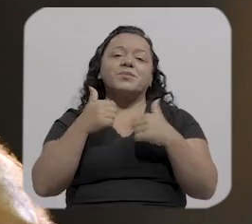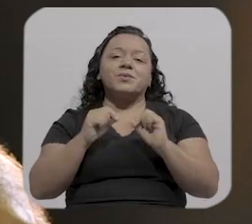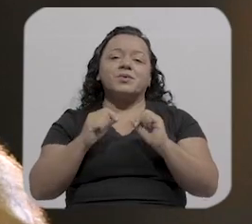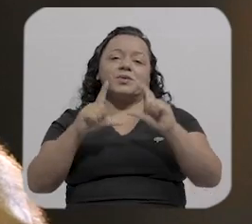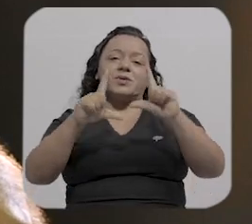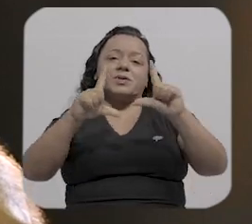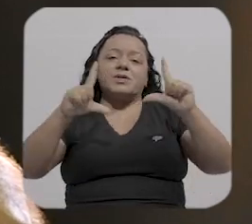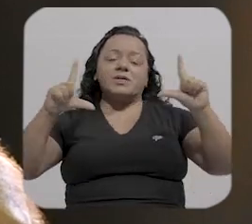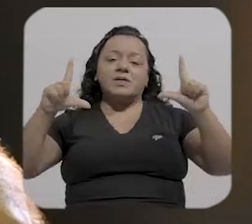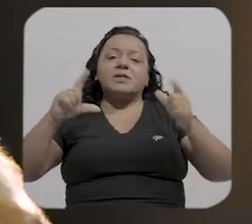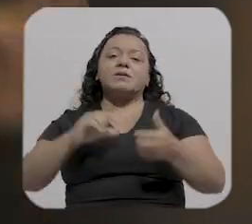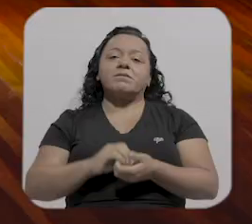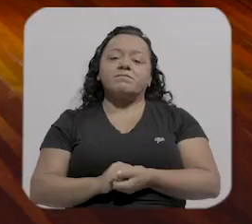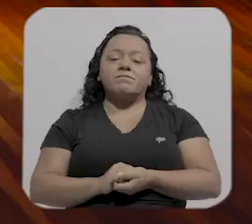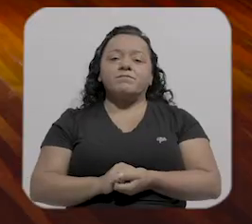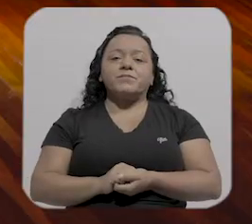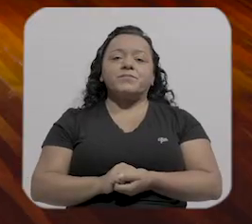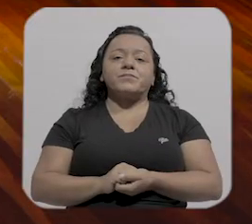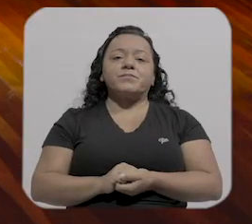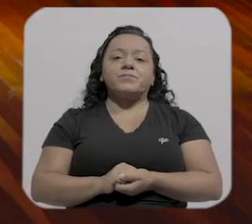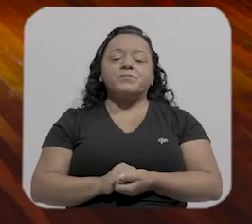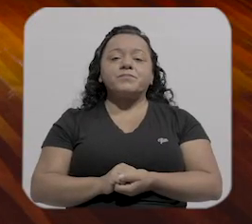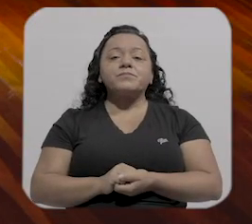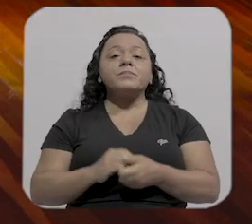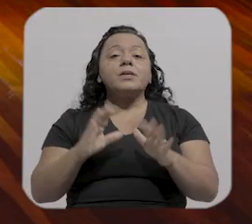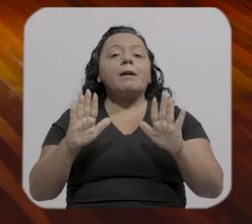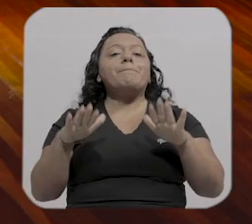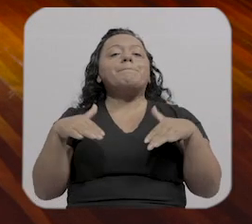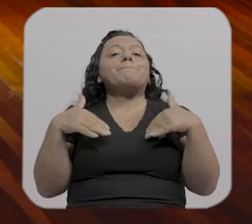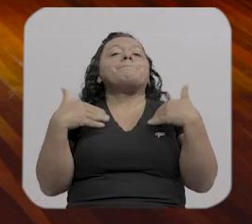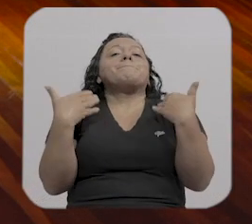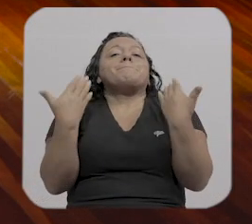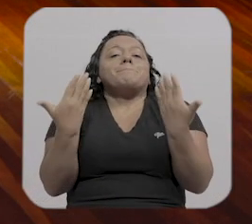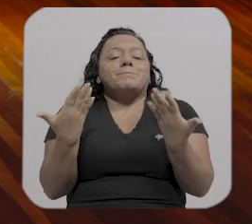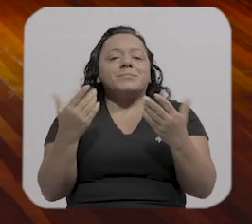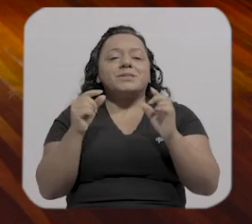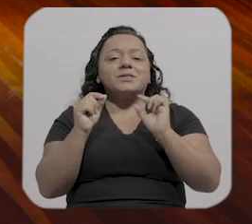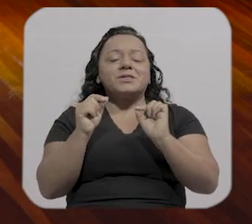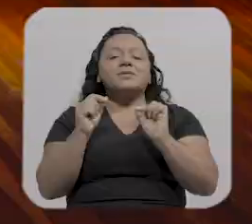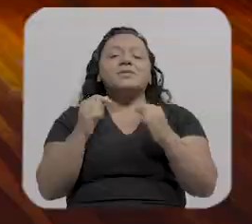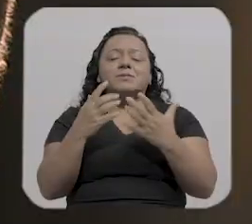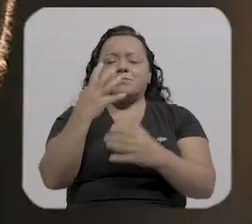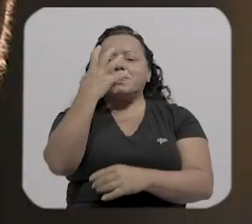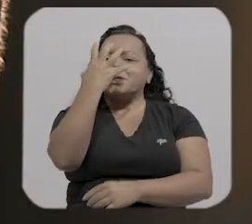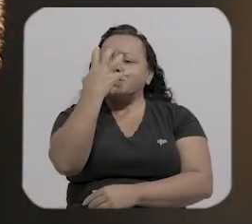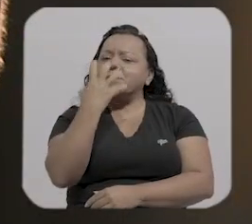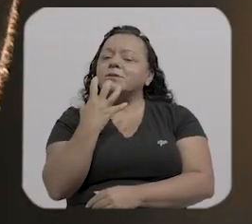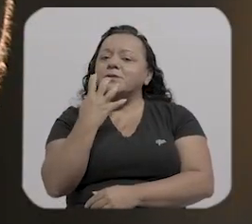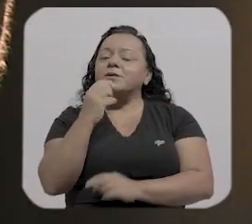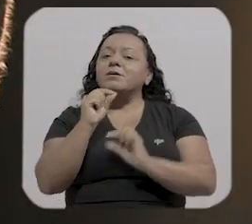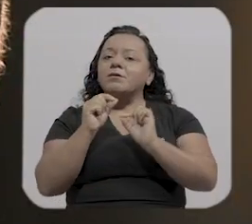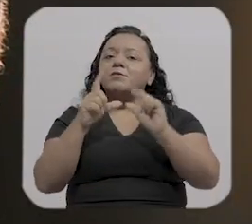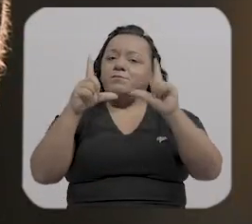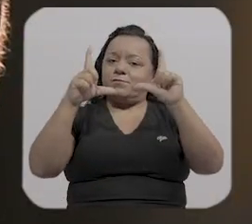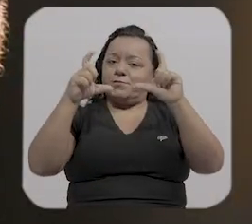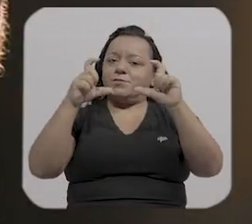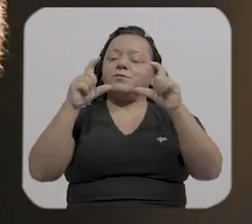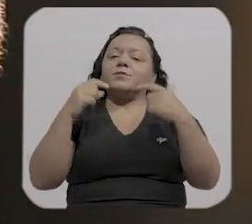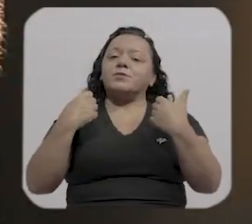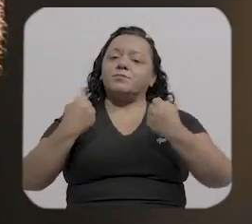tá. Mas quando parte para uma coisa mais séria, eu acho que o fotógrafo tem que ter os critérios